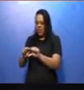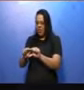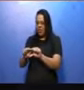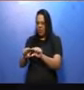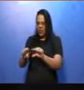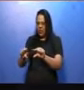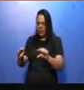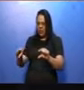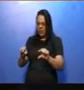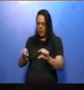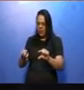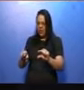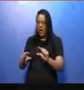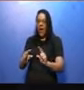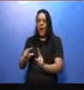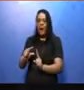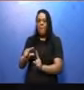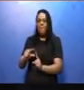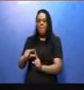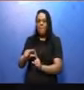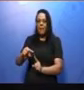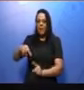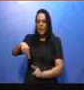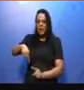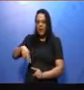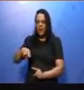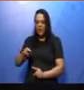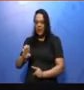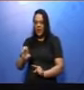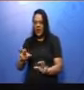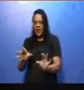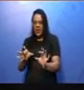uma integração, uma ligação.